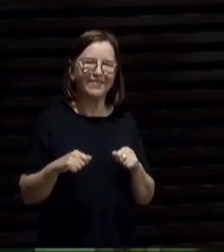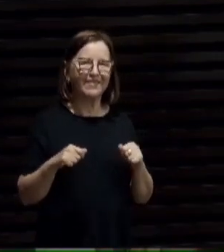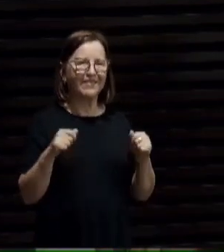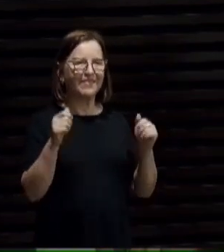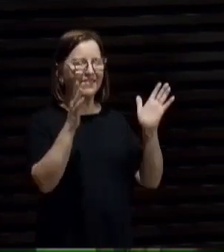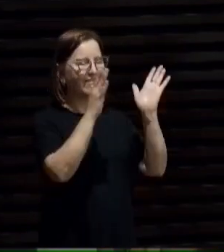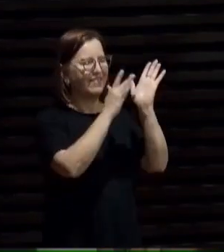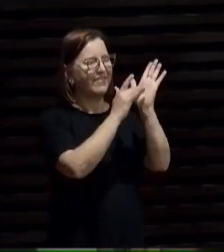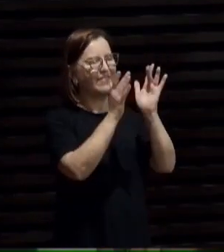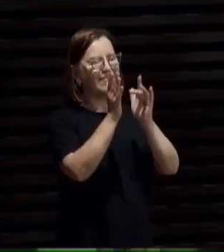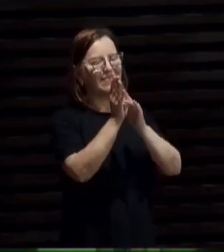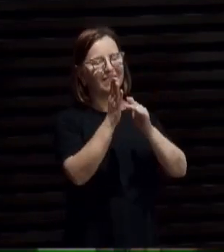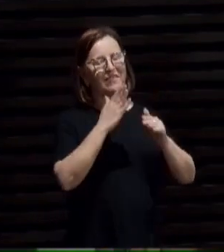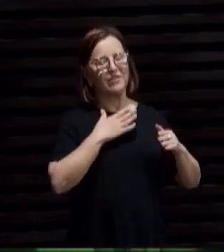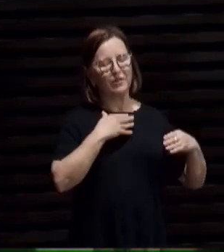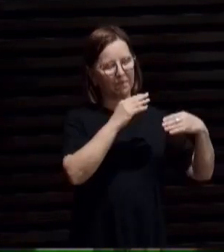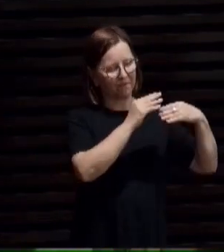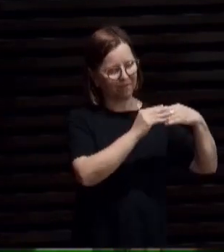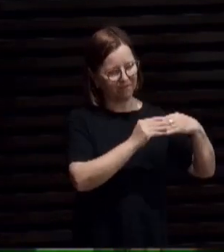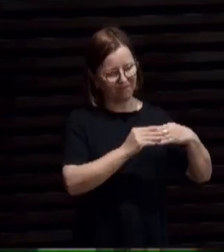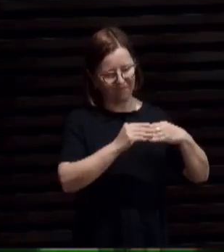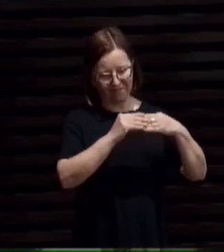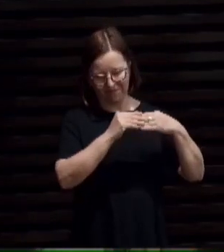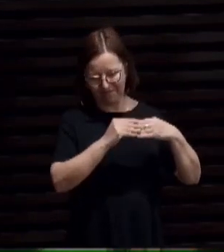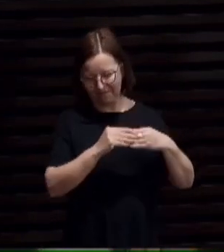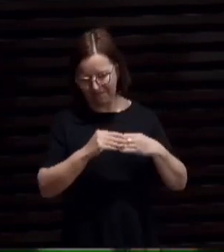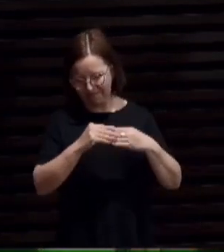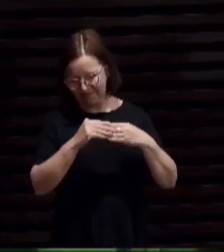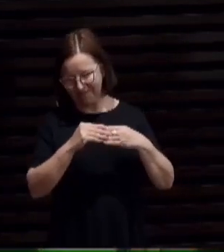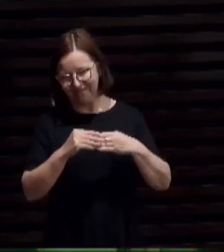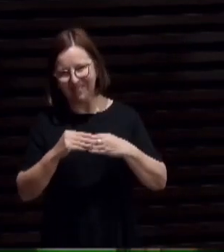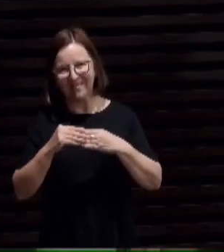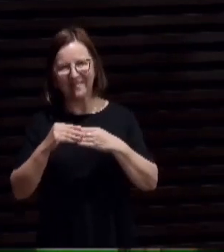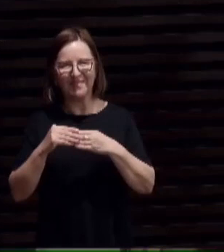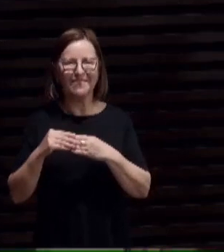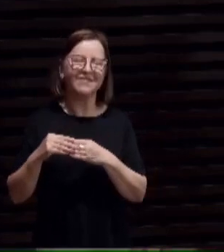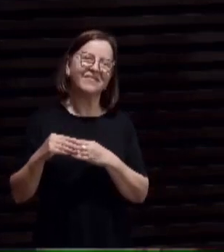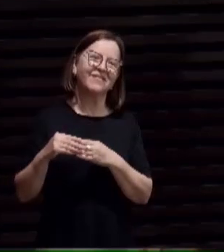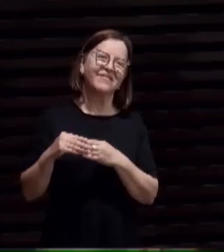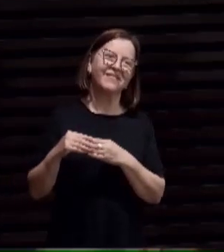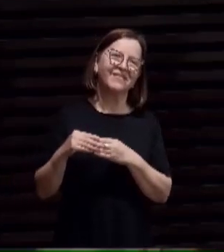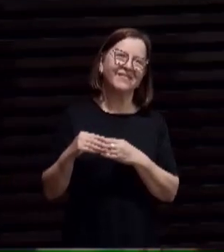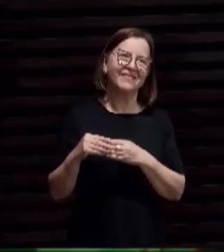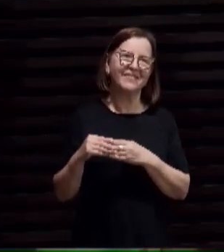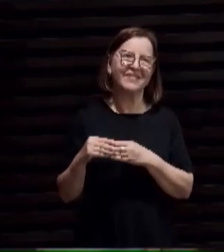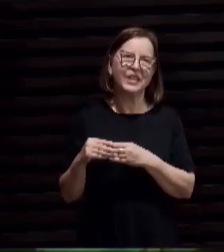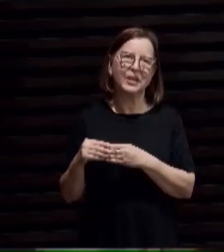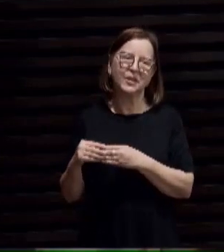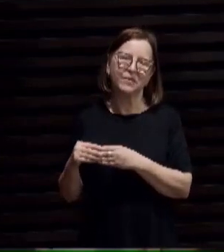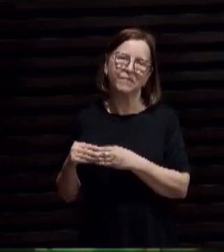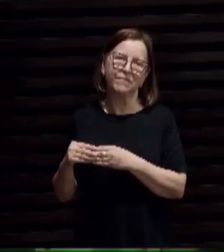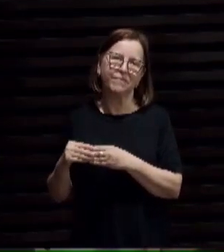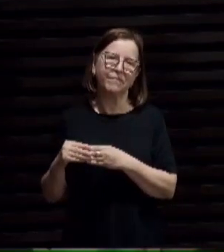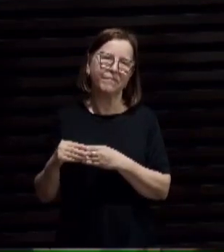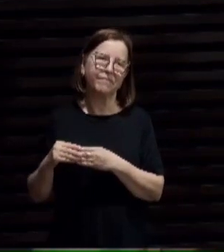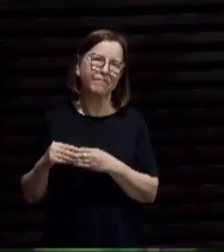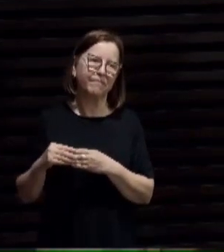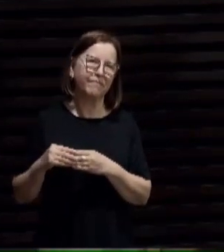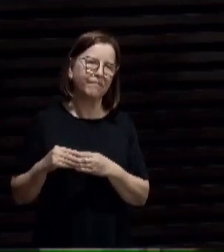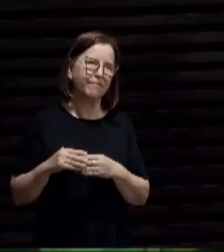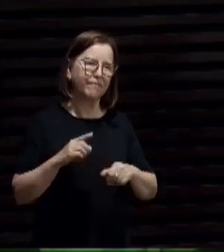mistério, que me dirija, meu Jesus.